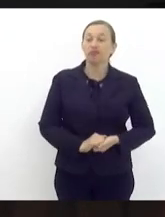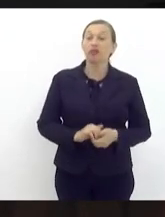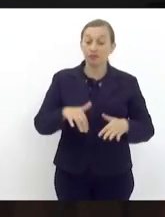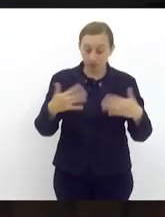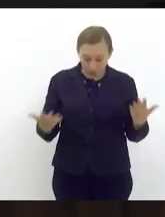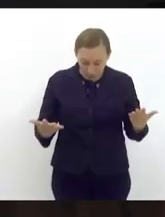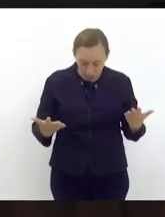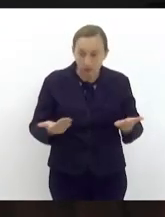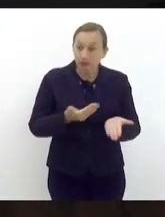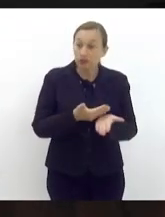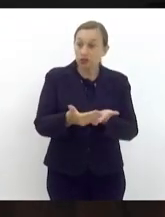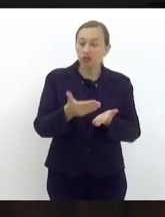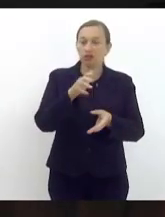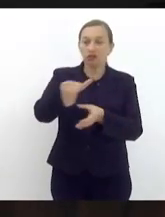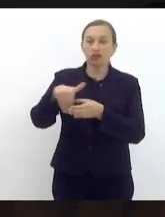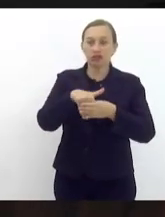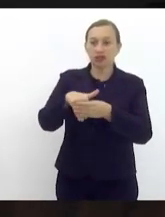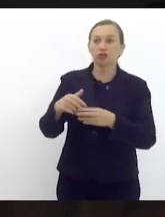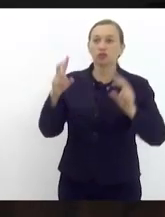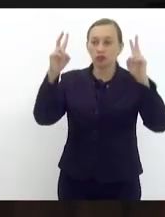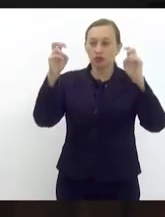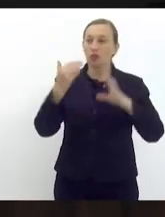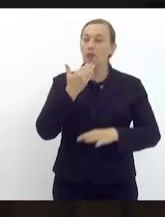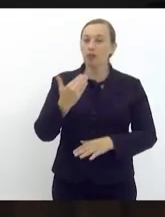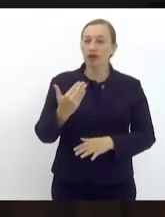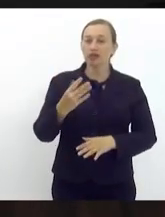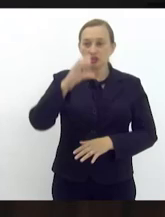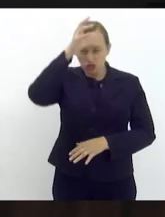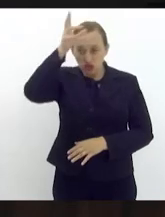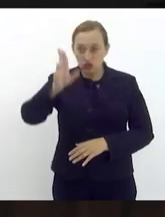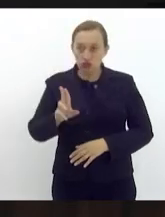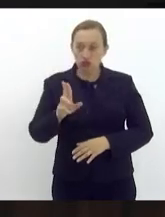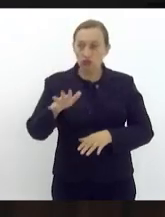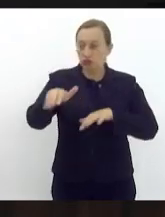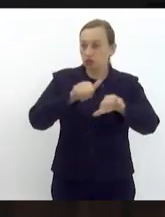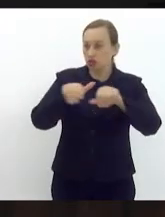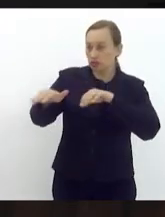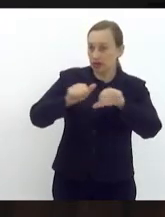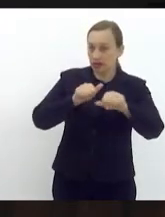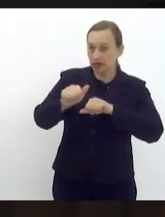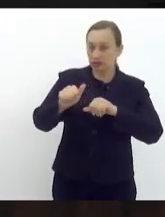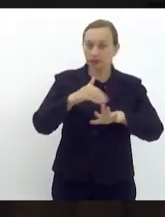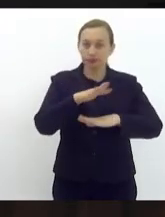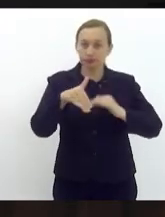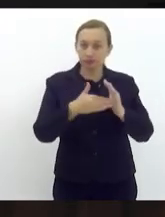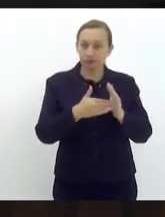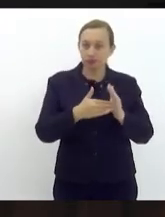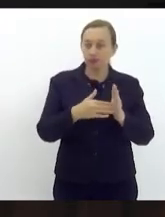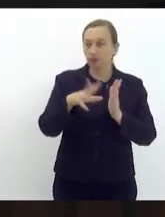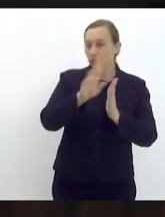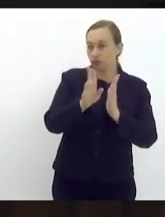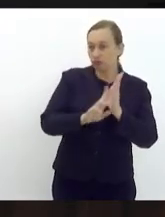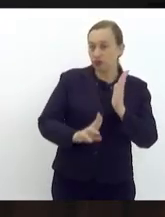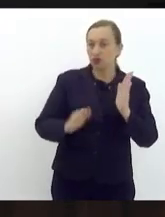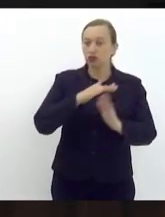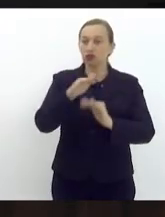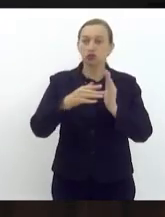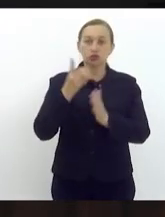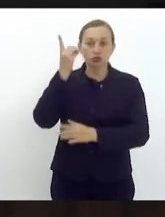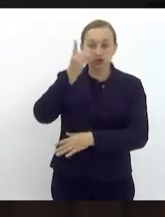Então, dando início à votação da matéria, solicito, Tia Ju, que proceda a chamada nominal dos senhores e senhoras